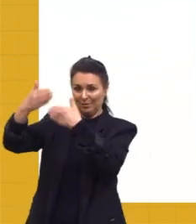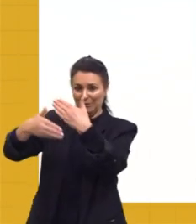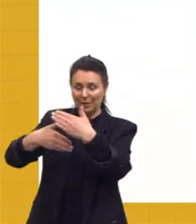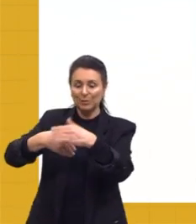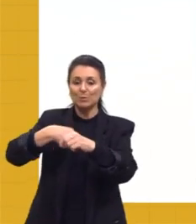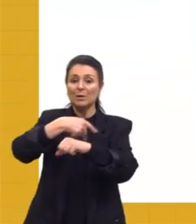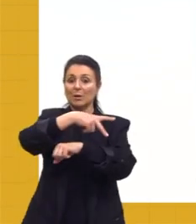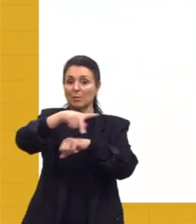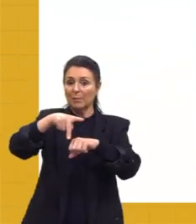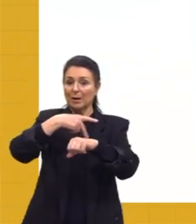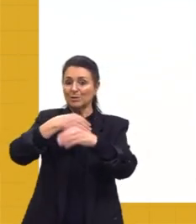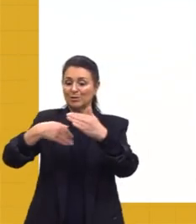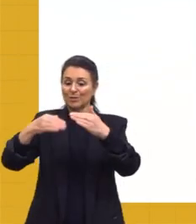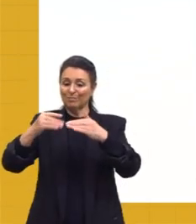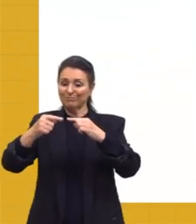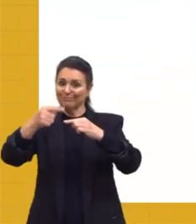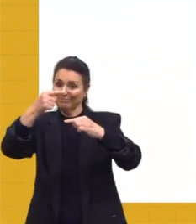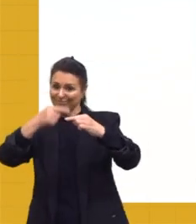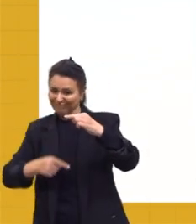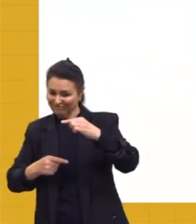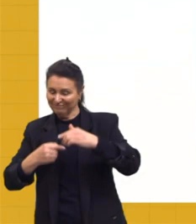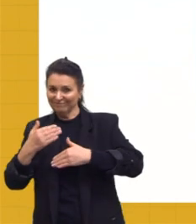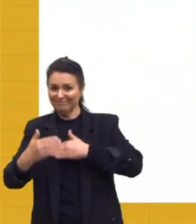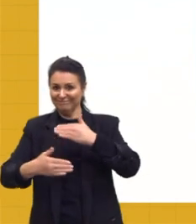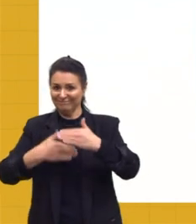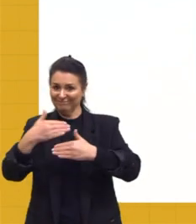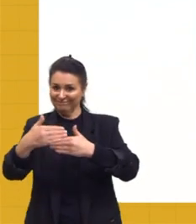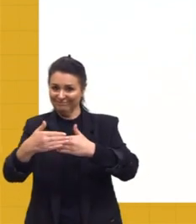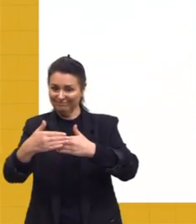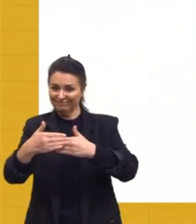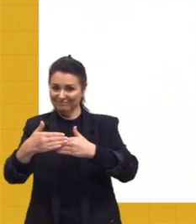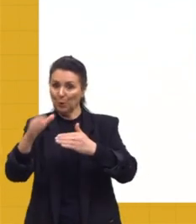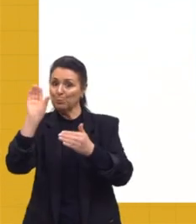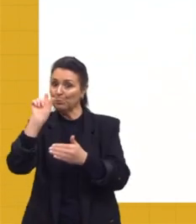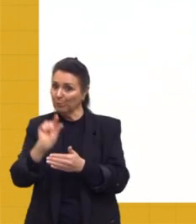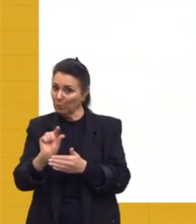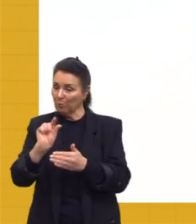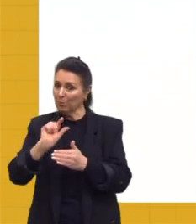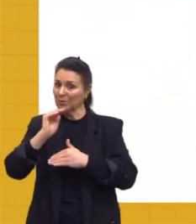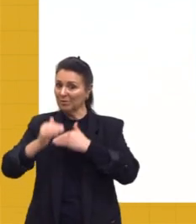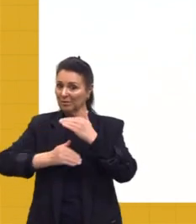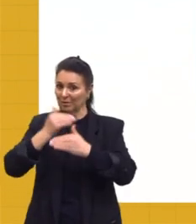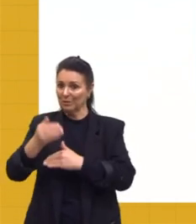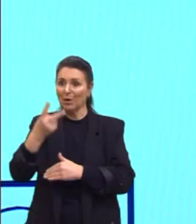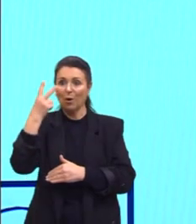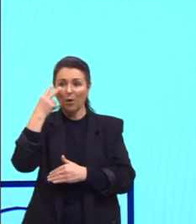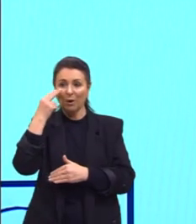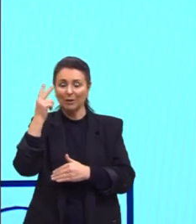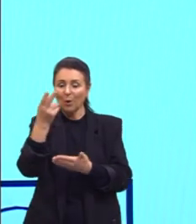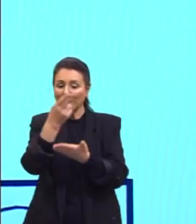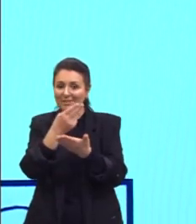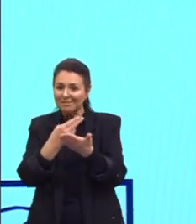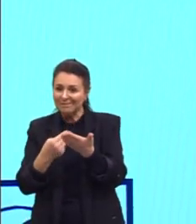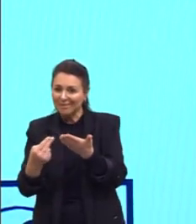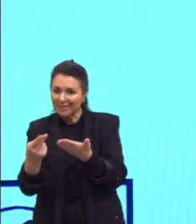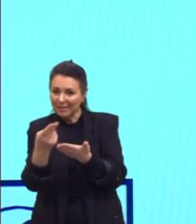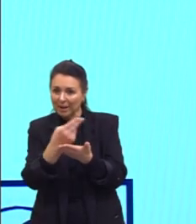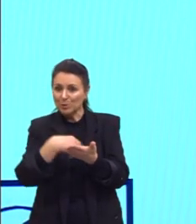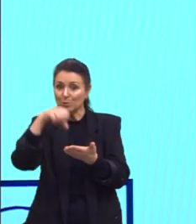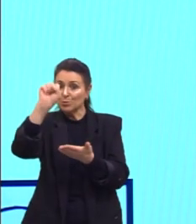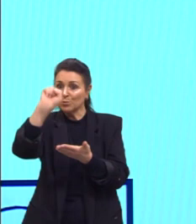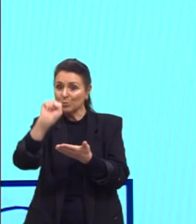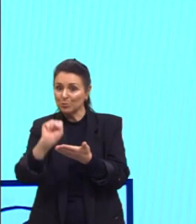caindo nessa nessa nesse slide aqui tá E aí eu trago duas charges para vocês ó ó o sul